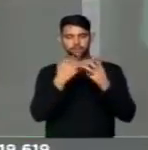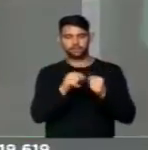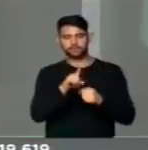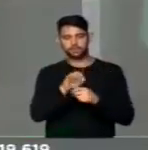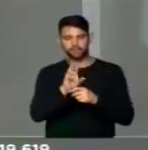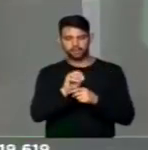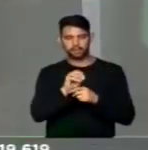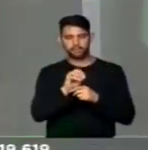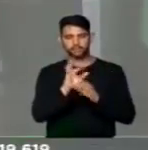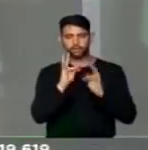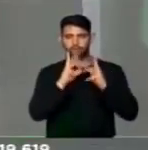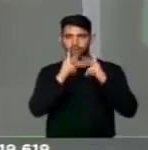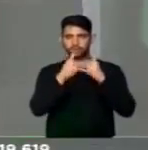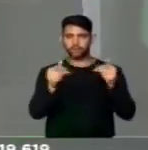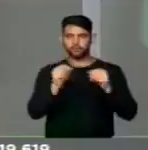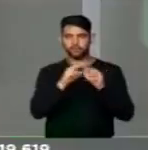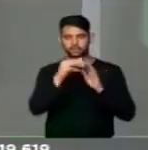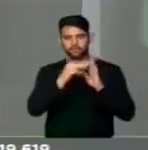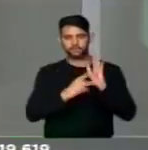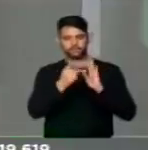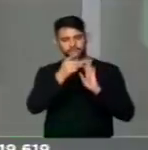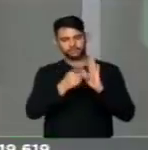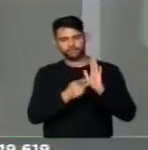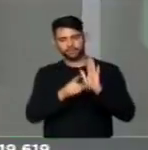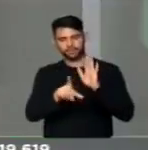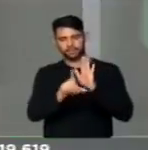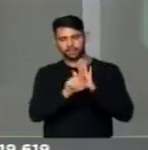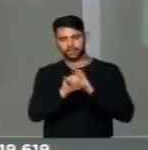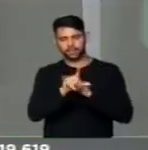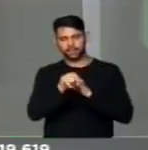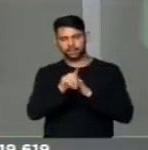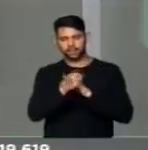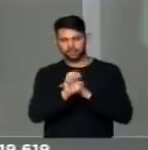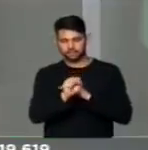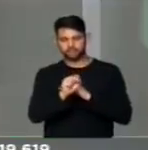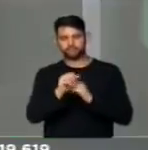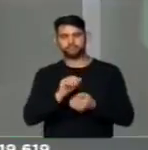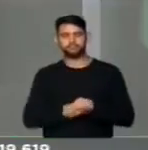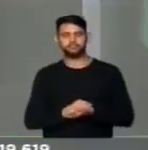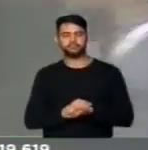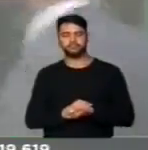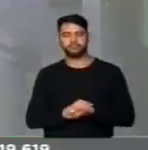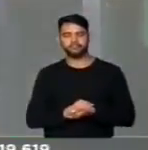inconstitucionalidade integral da medida provisória da leniência.